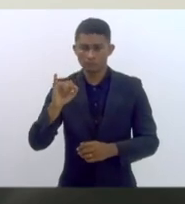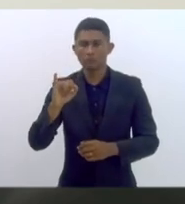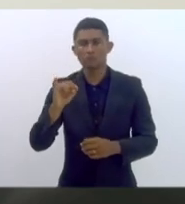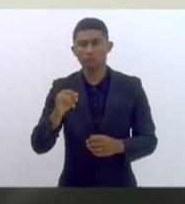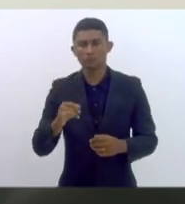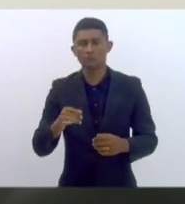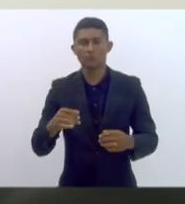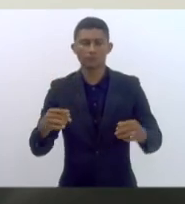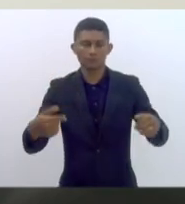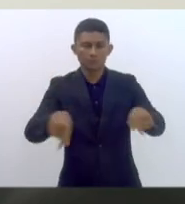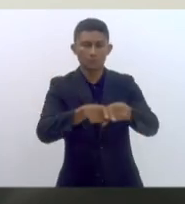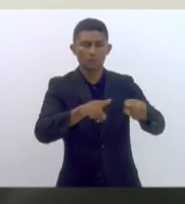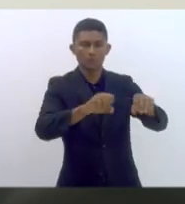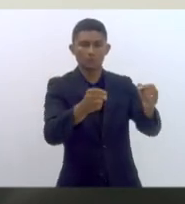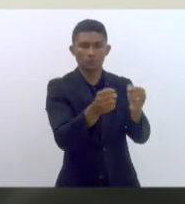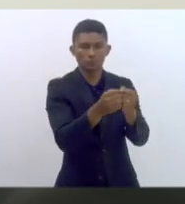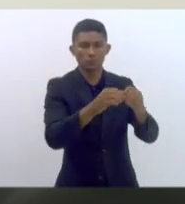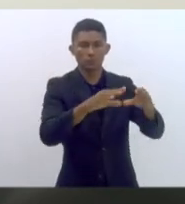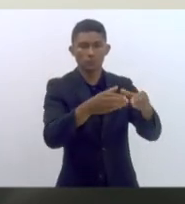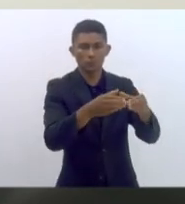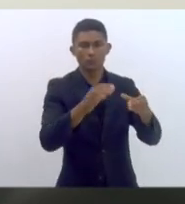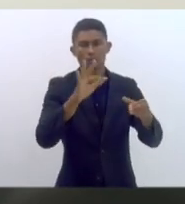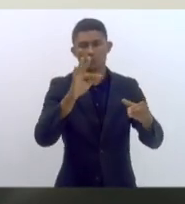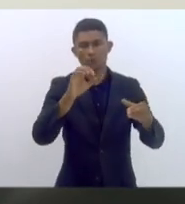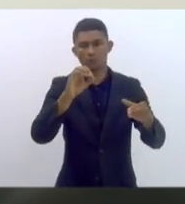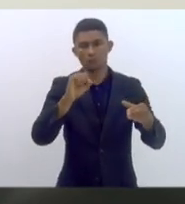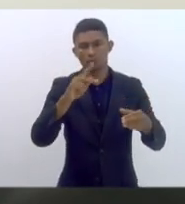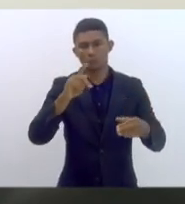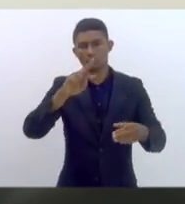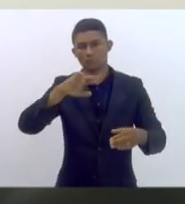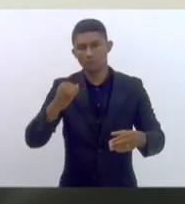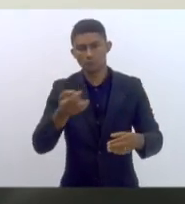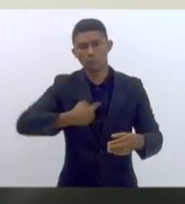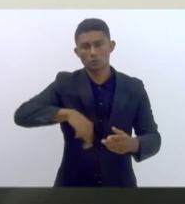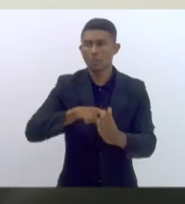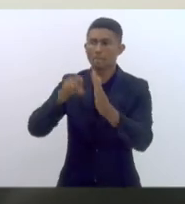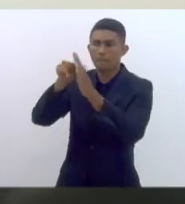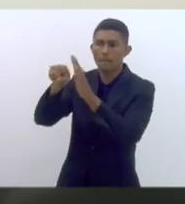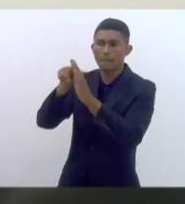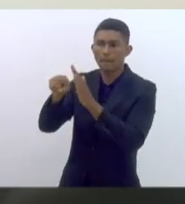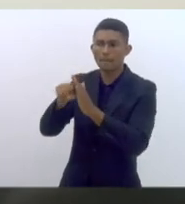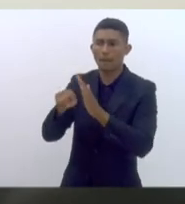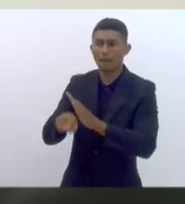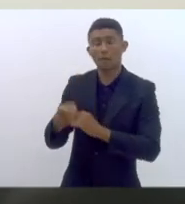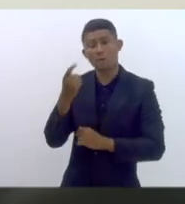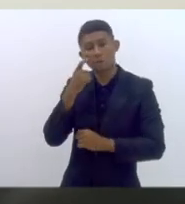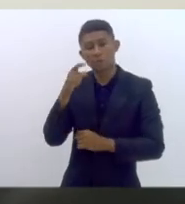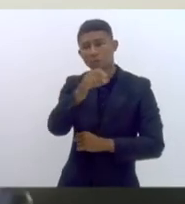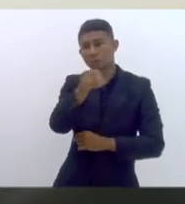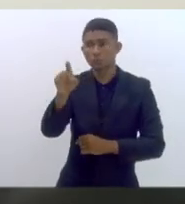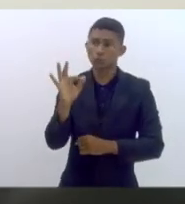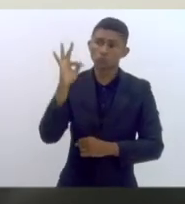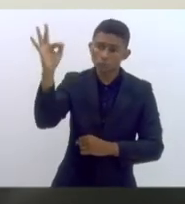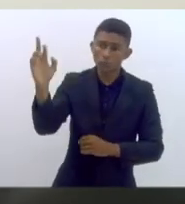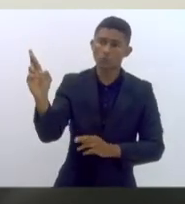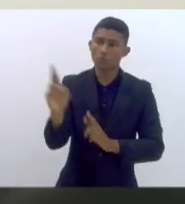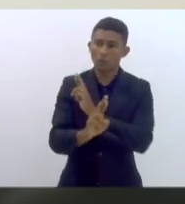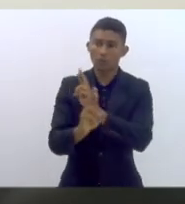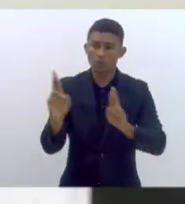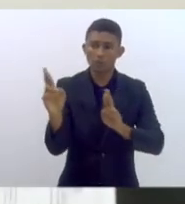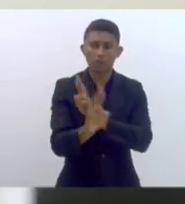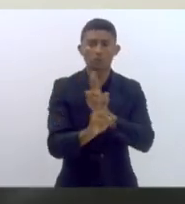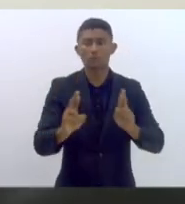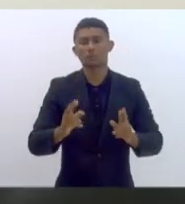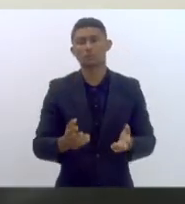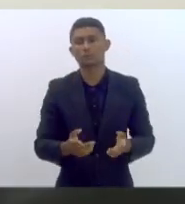com o Fosperge, outras perguntas que a gente espera que futuramente vocês possam responder, porque